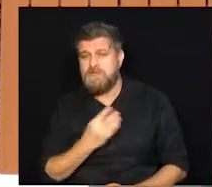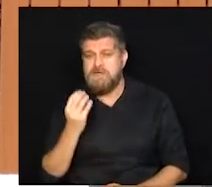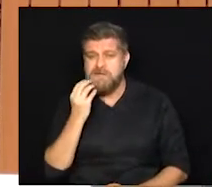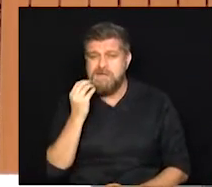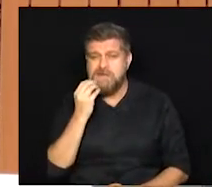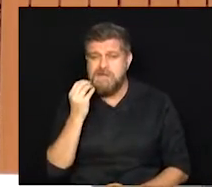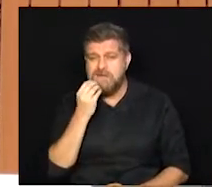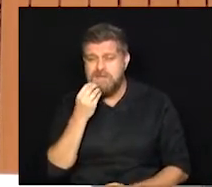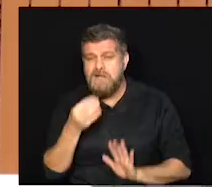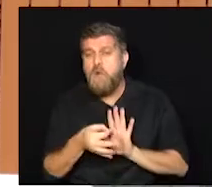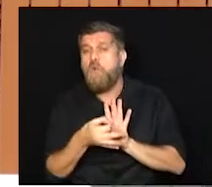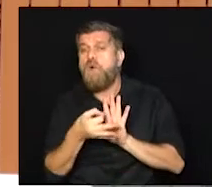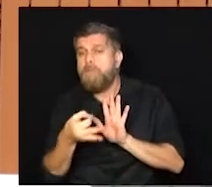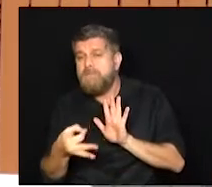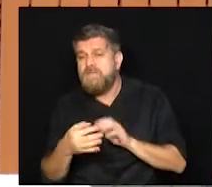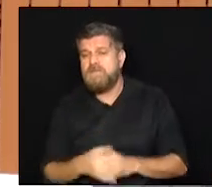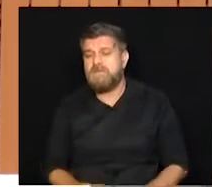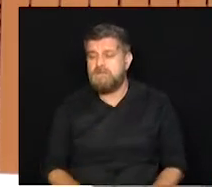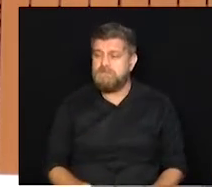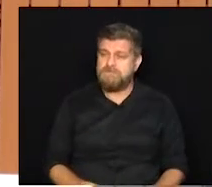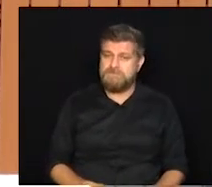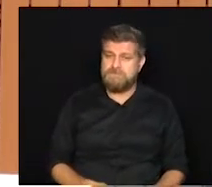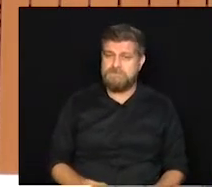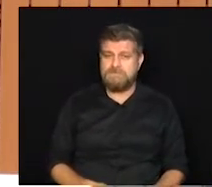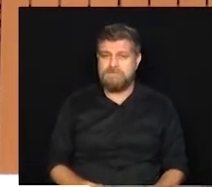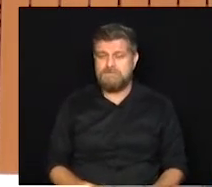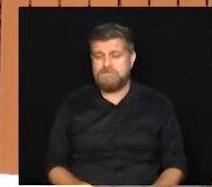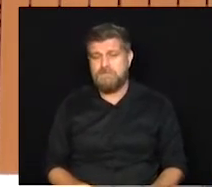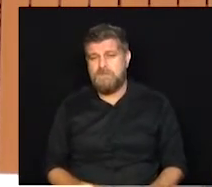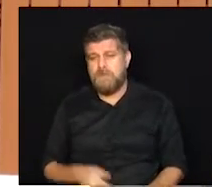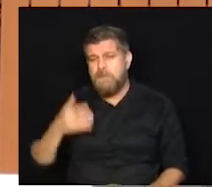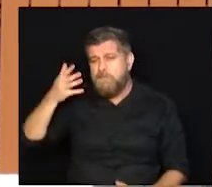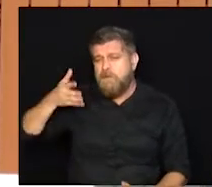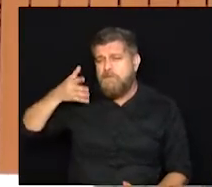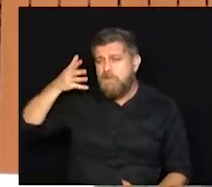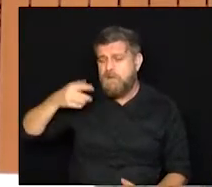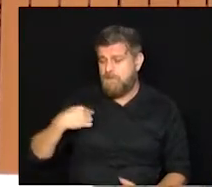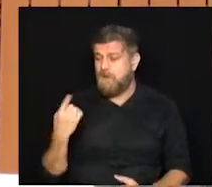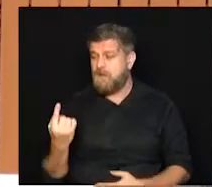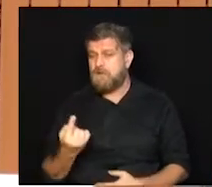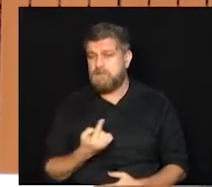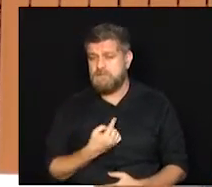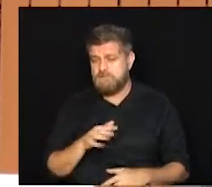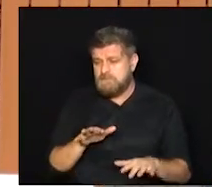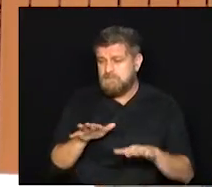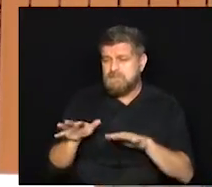sua opinião, o que realmente você tem a dizer para a gente, que possa realmente,